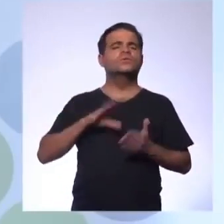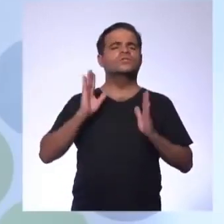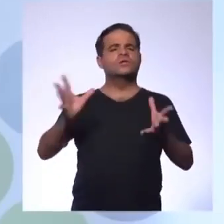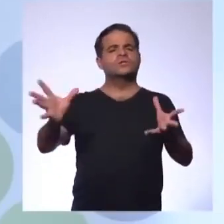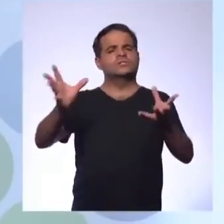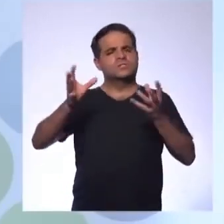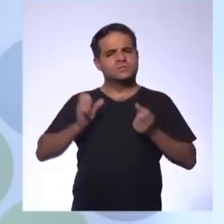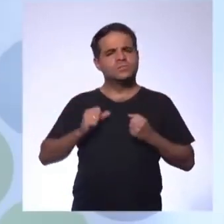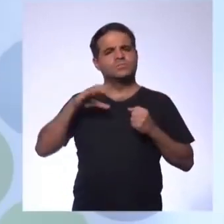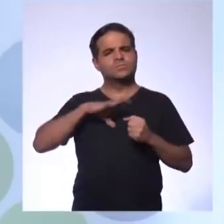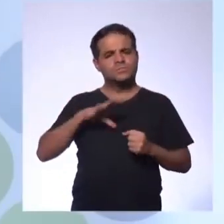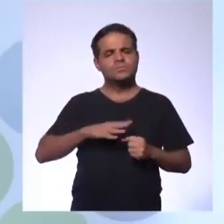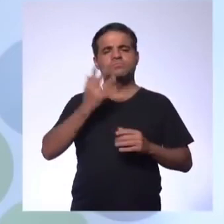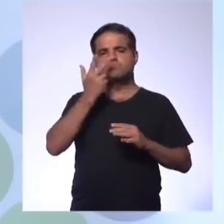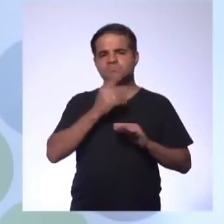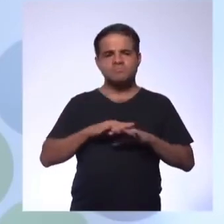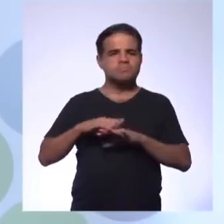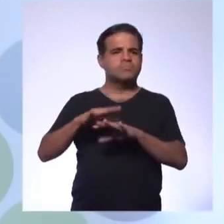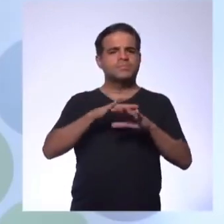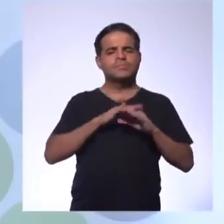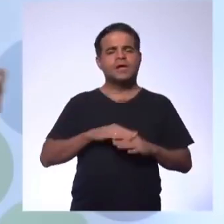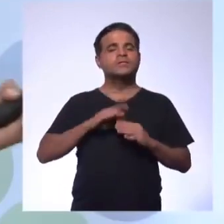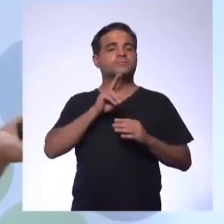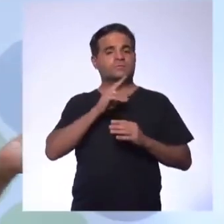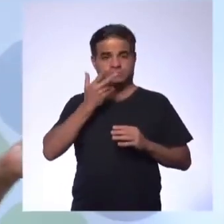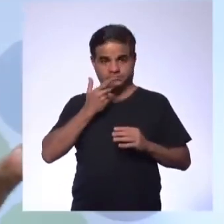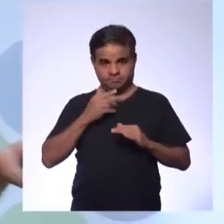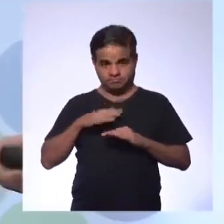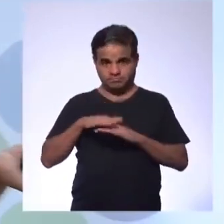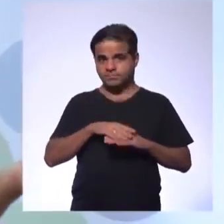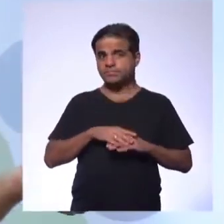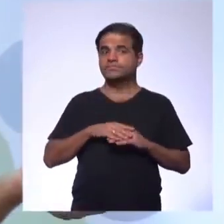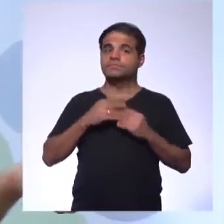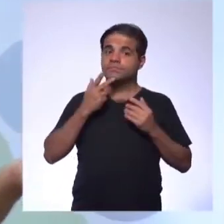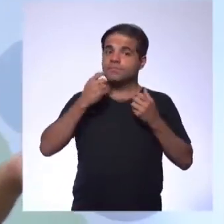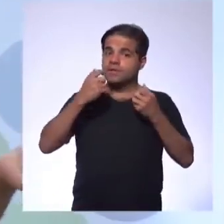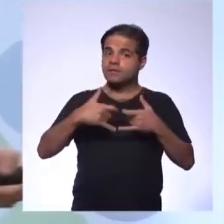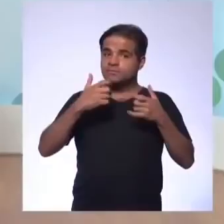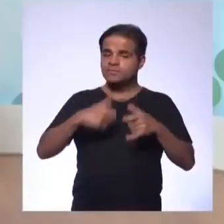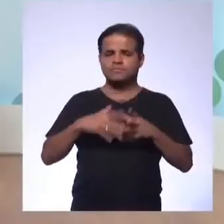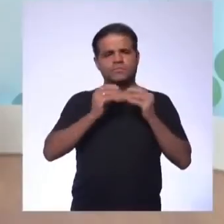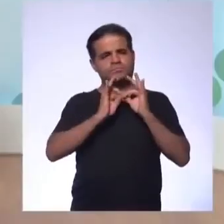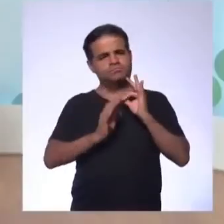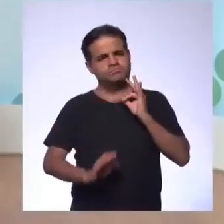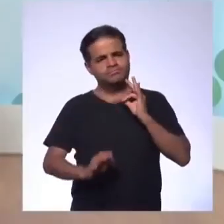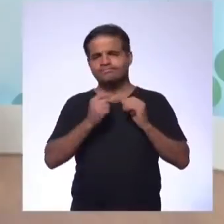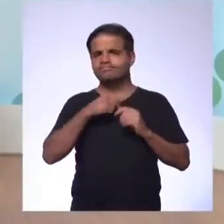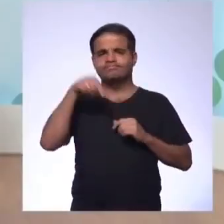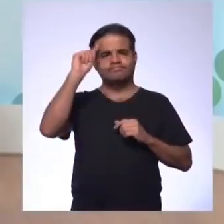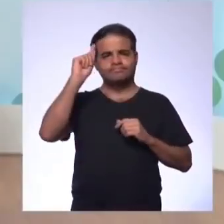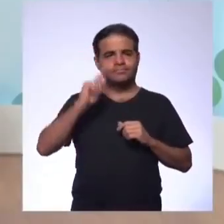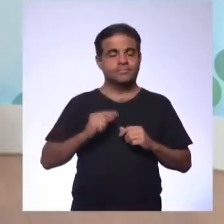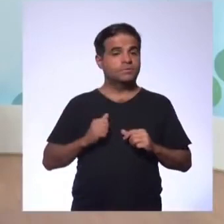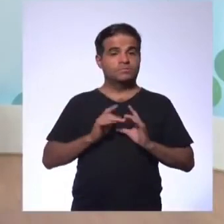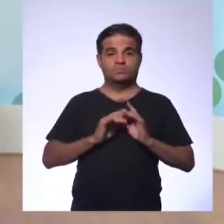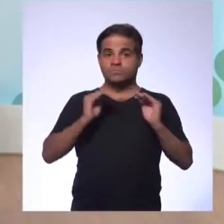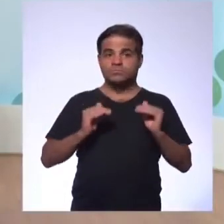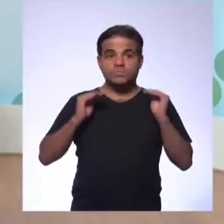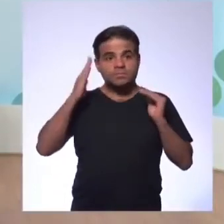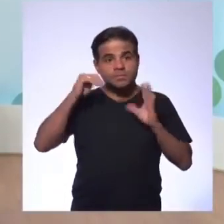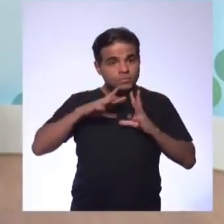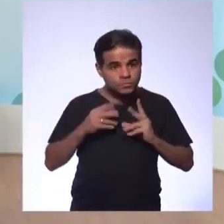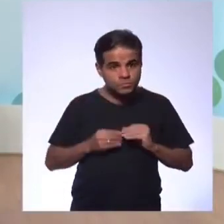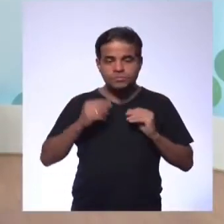de português e um de matemática. Do de matemática, professora Tayana, eu não posso falar muita coisa porque eu não sou autoridade sobre o assunto. Professor